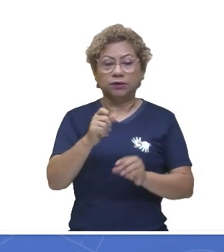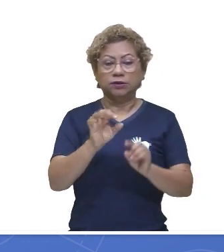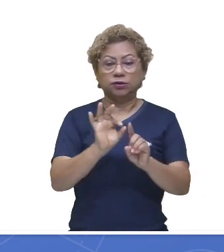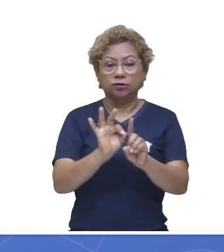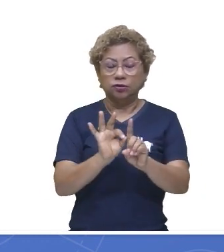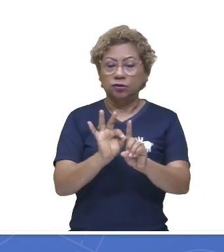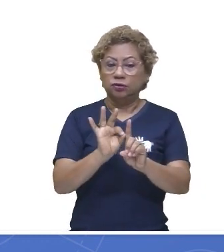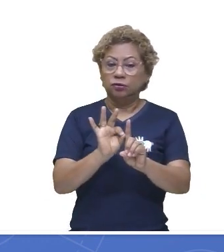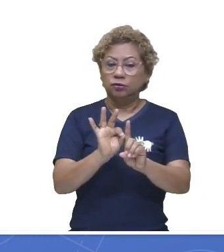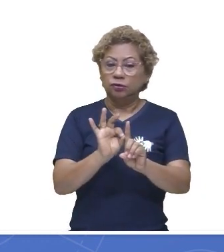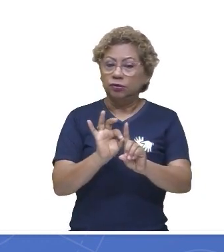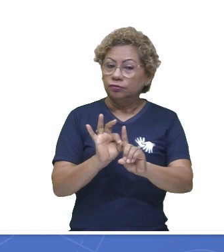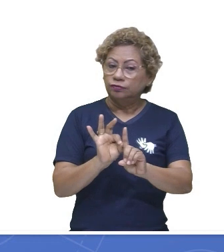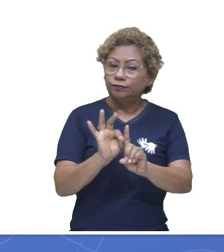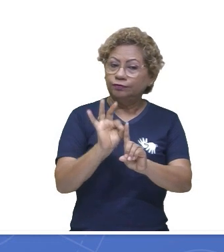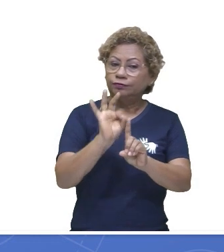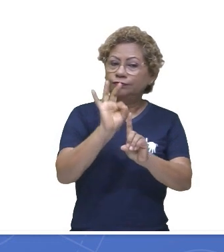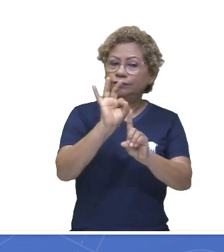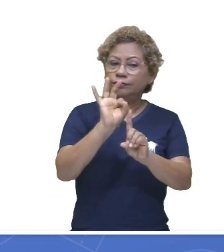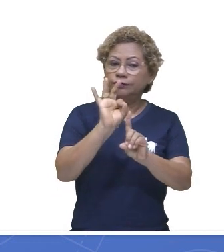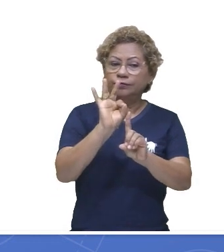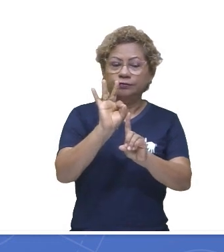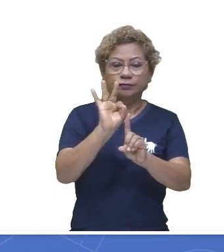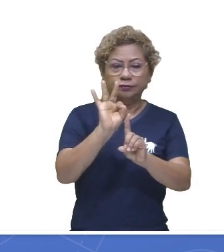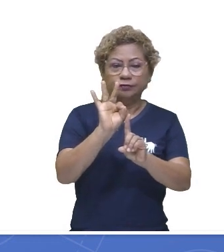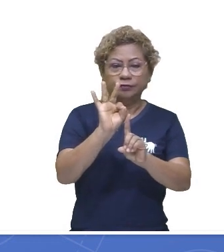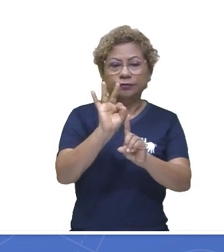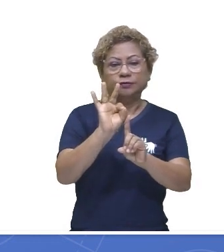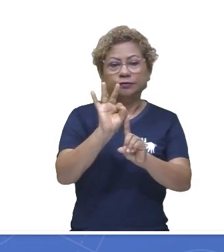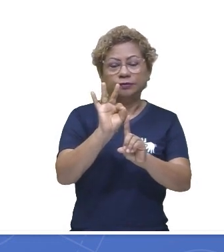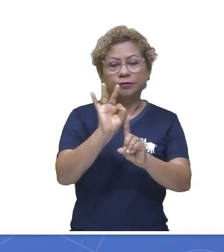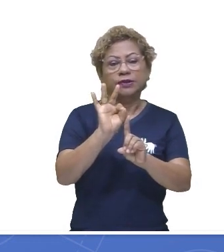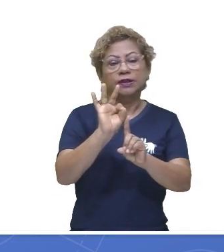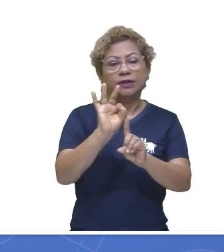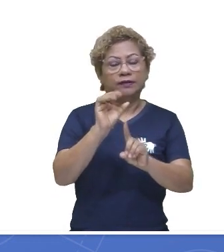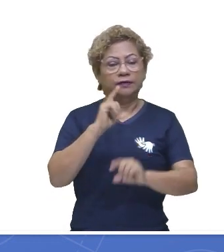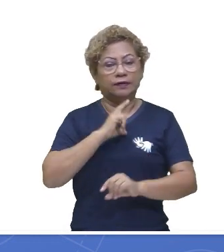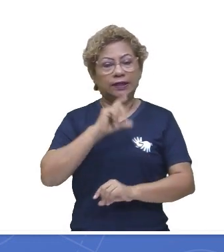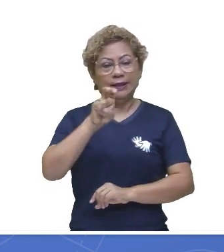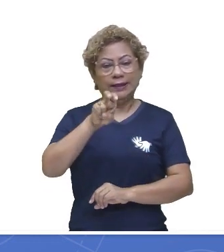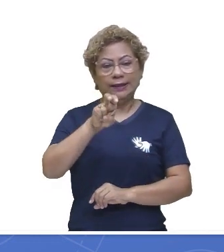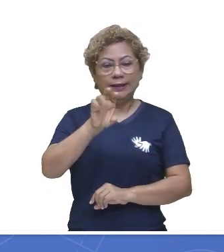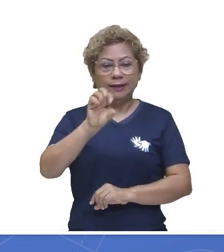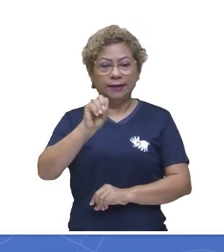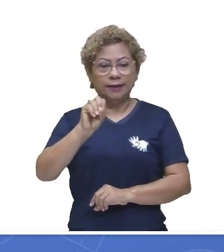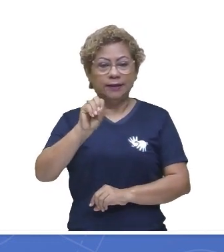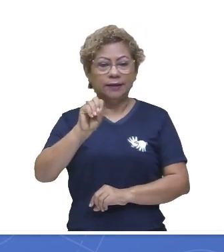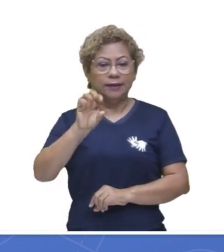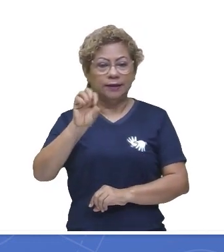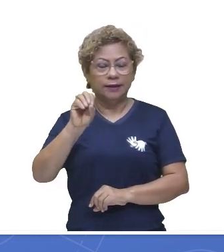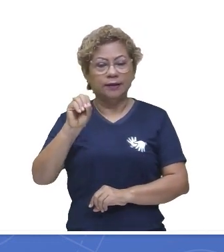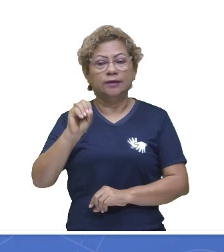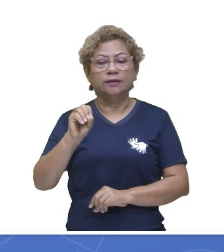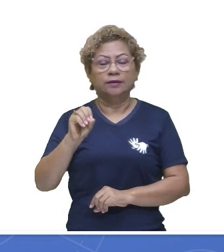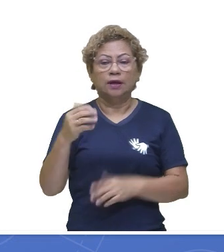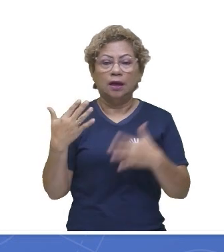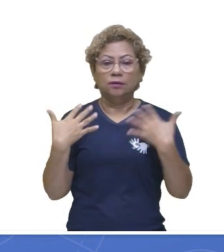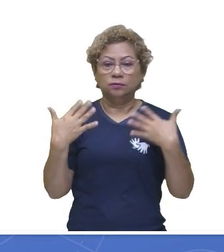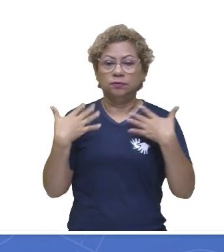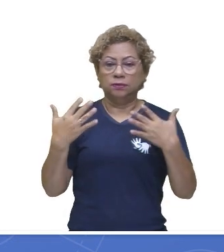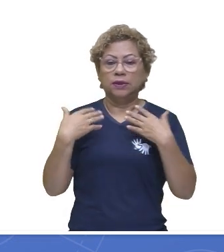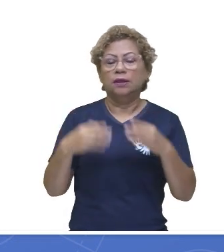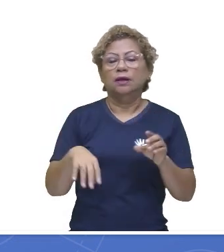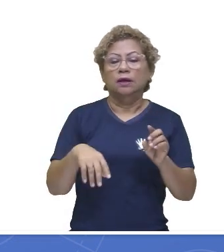certa quantidade de calor, que é igual a 500 calorias, aqui no desenho, ó, 500 calorias. E recebendo essa quantidade